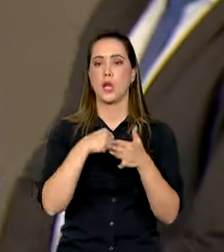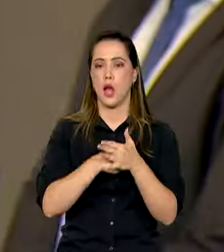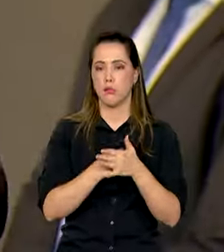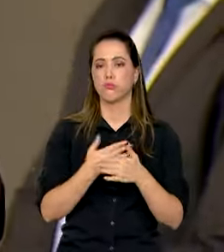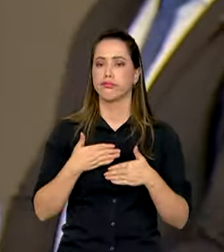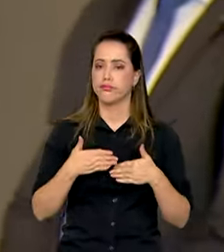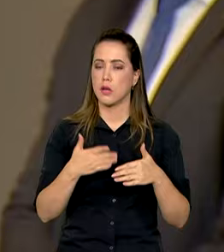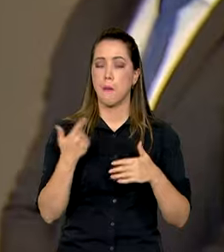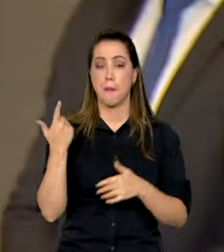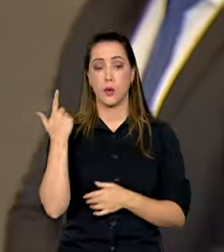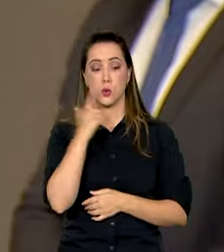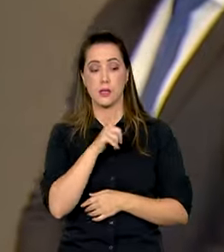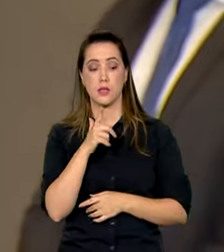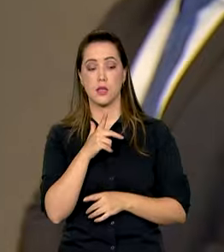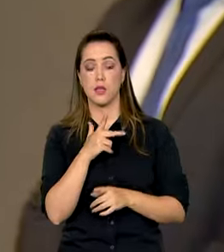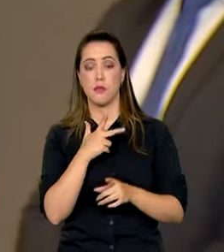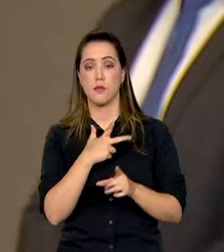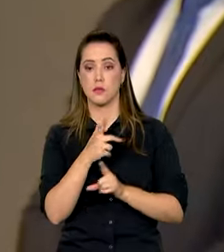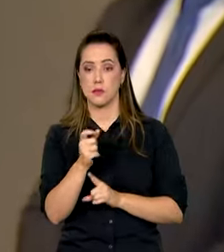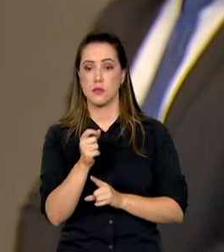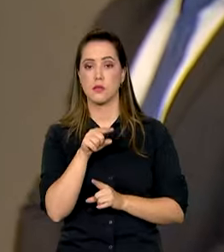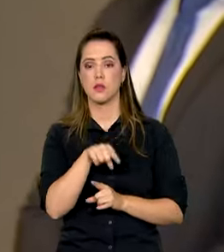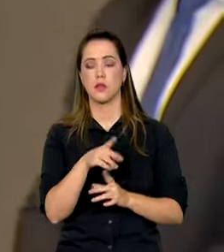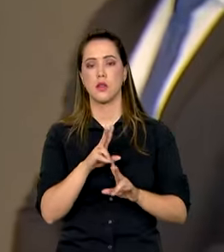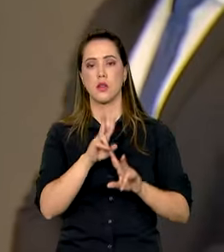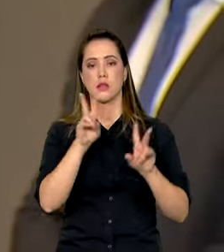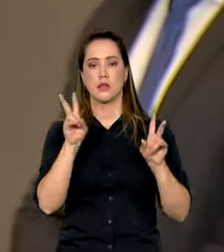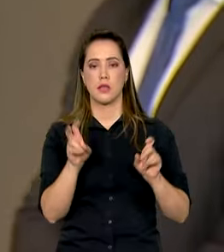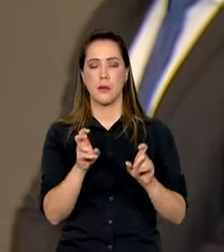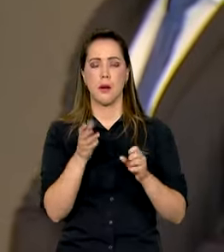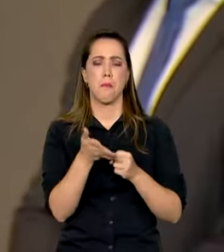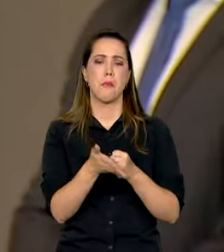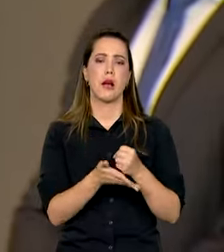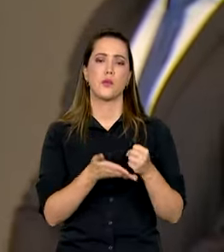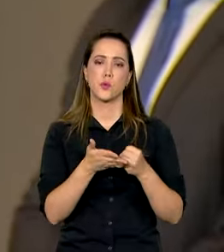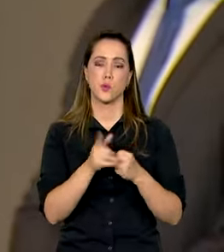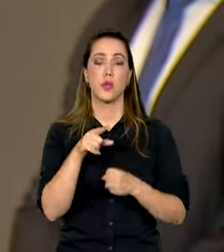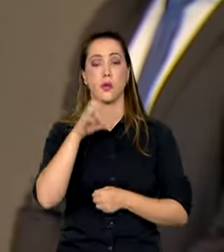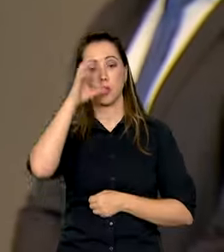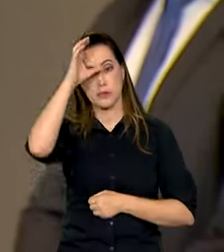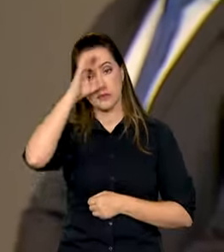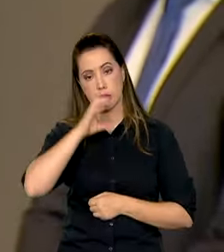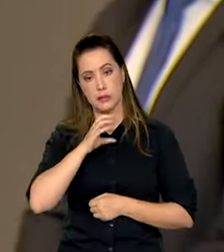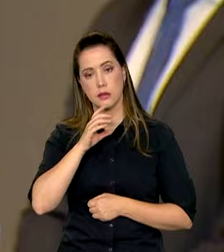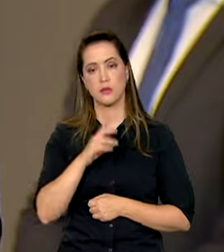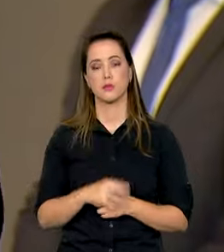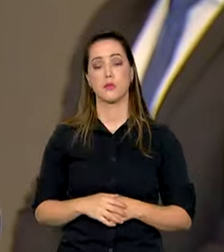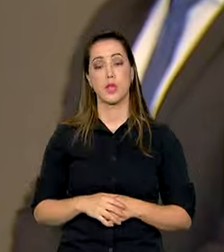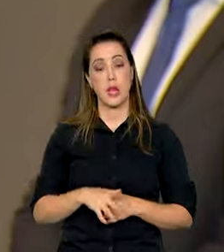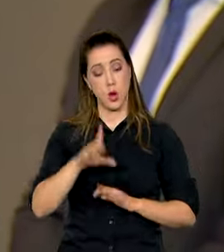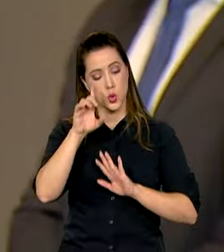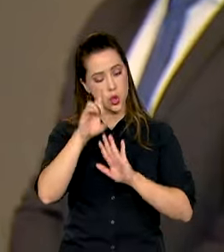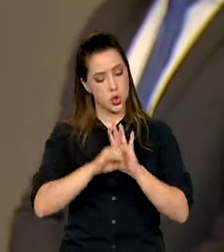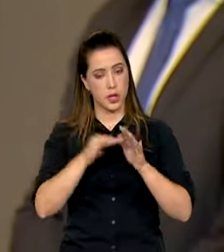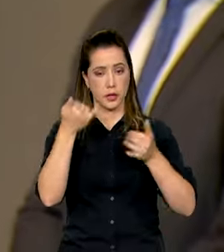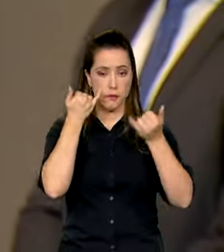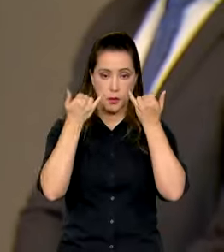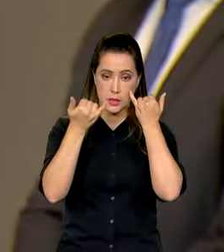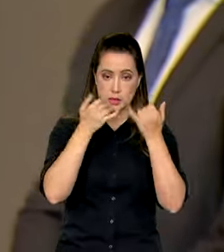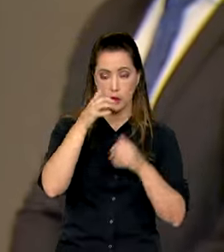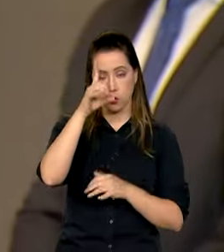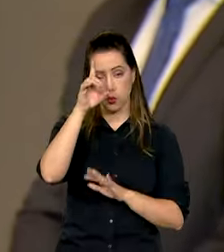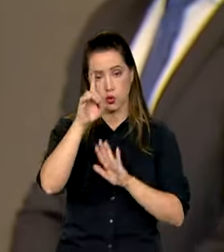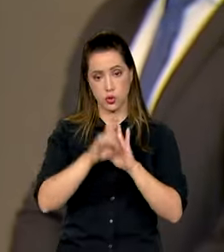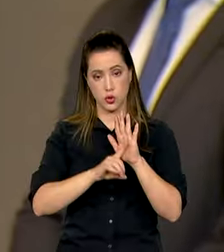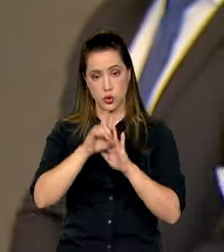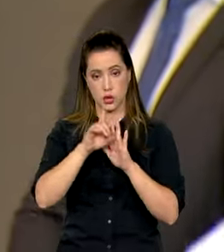para resgatar esse princípio básico da cidadania, que é o direito à informação, o direito à integridade à informação